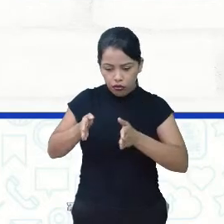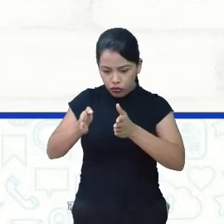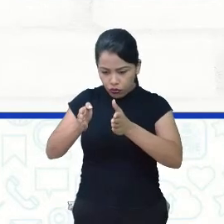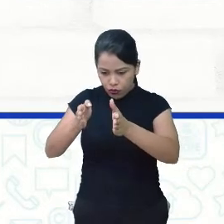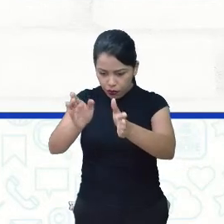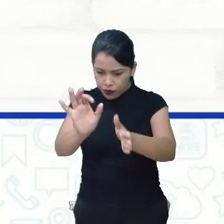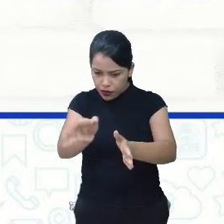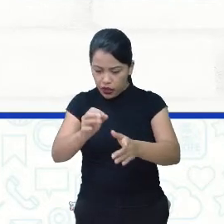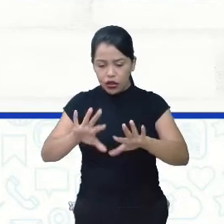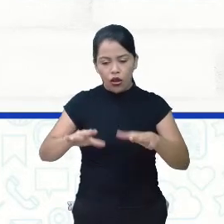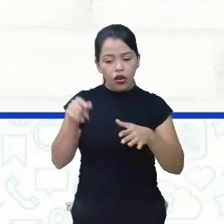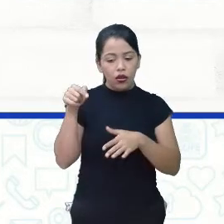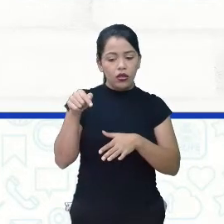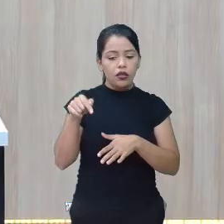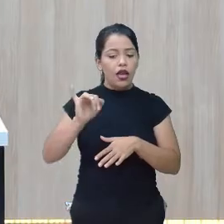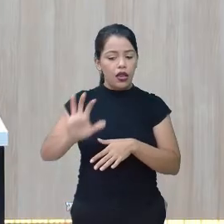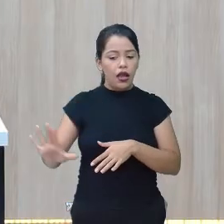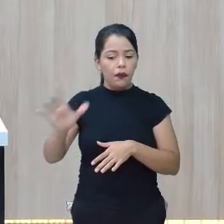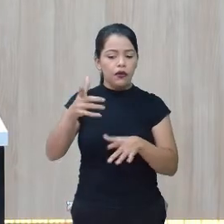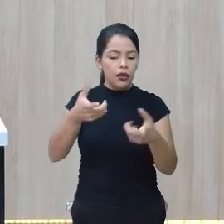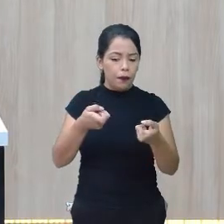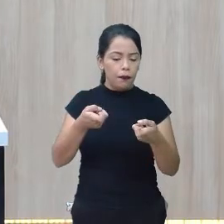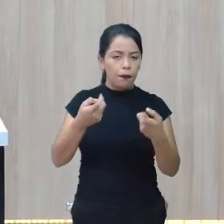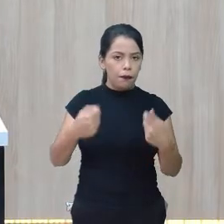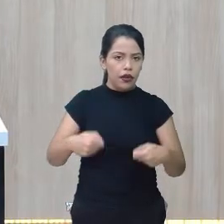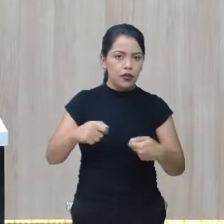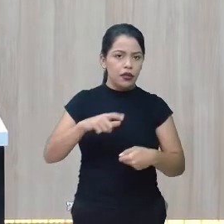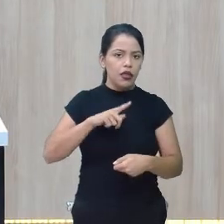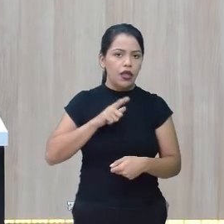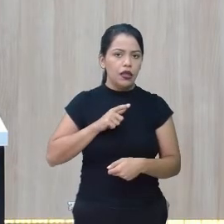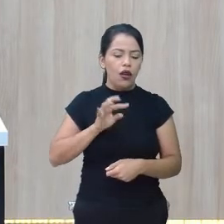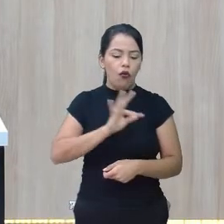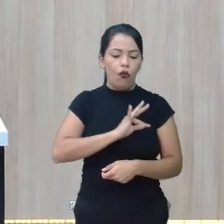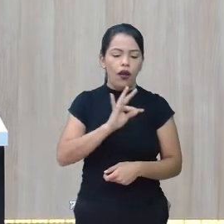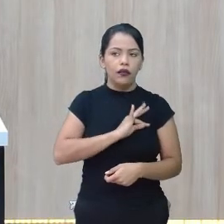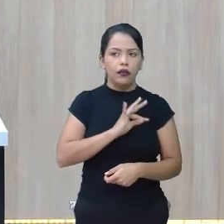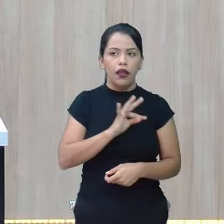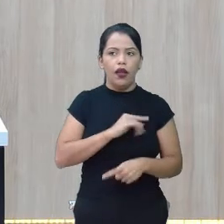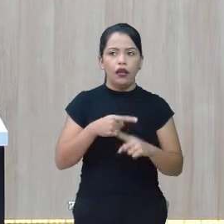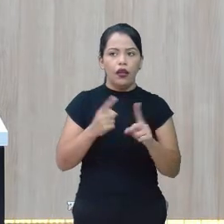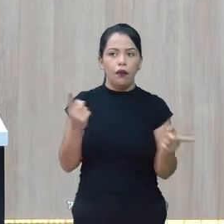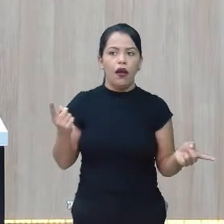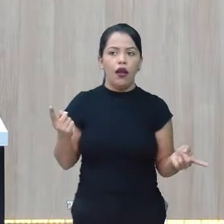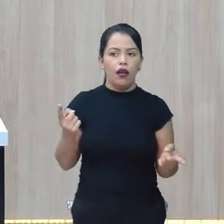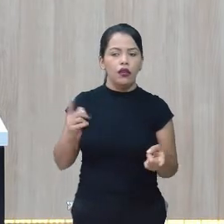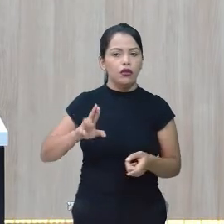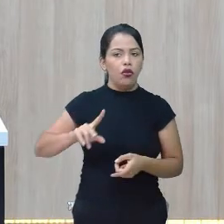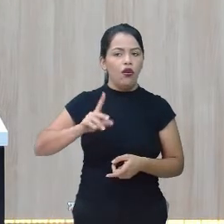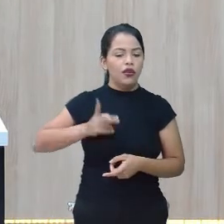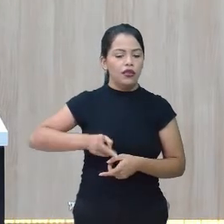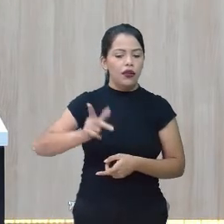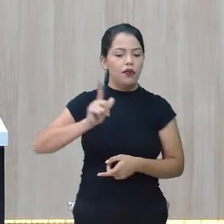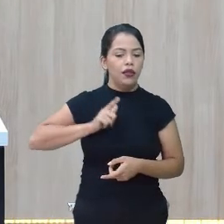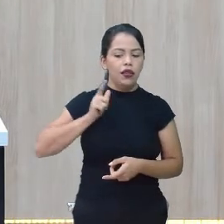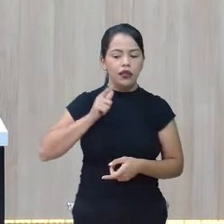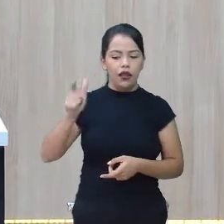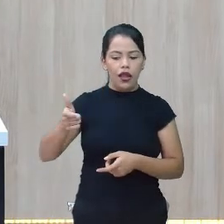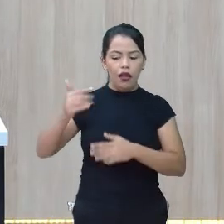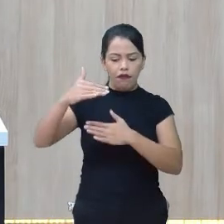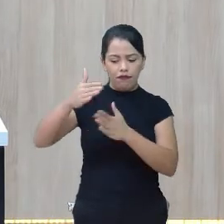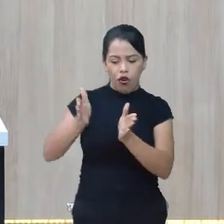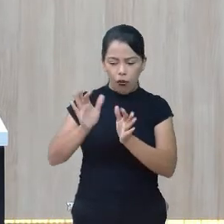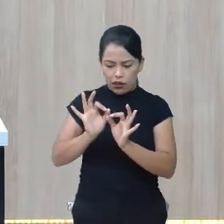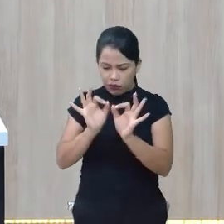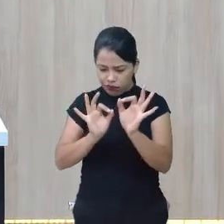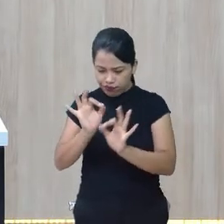uma técnica para deixar ele bem retinho dos lados, mas nem sempre as pedrinhas têm esse formato, tá certo? Então, essa ideia